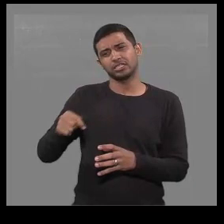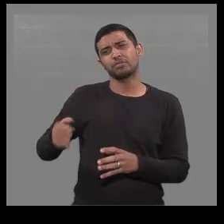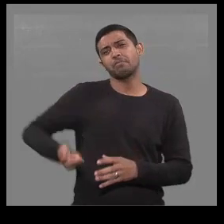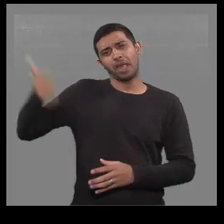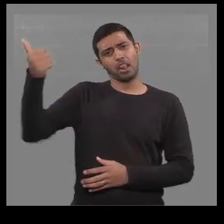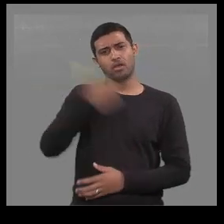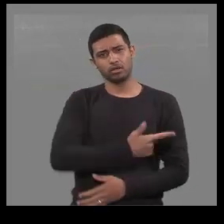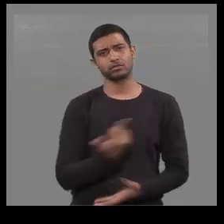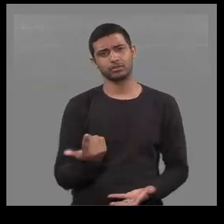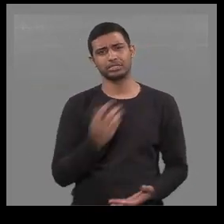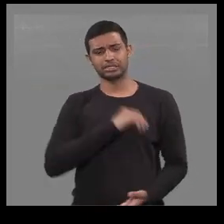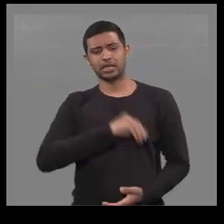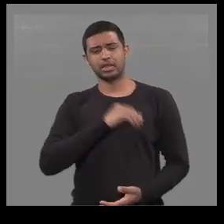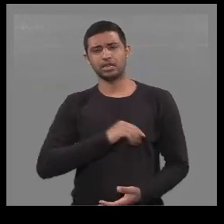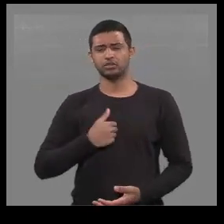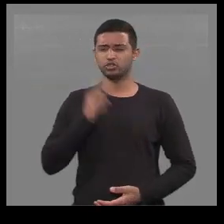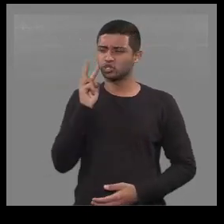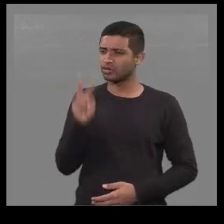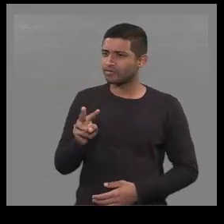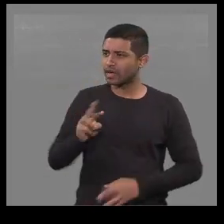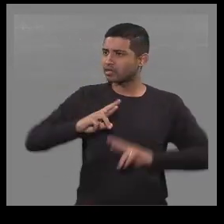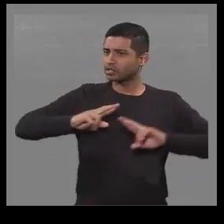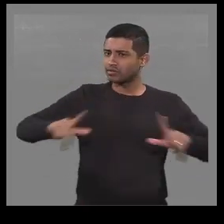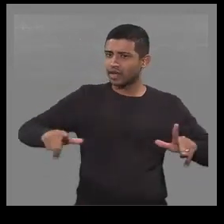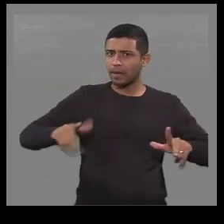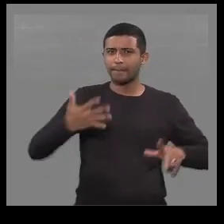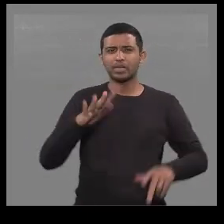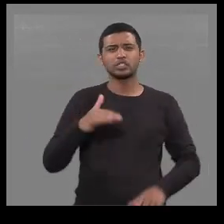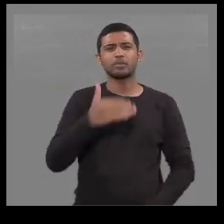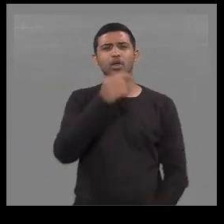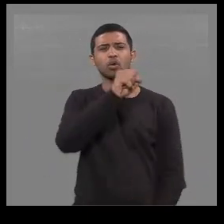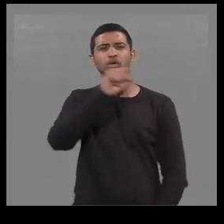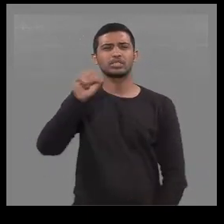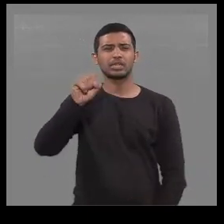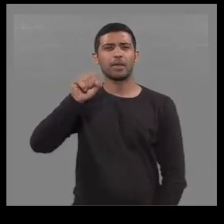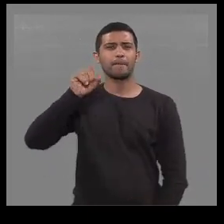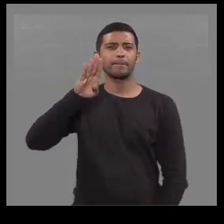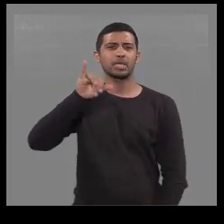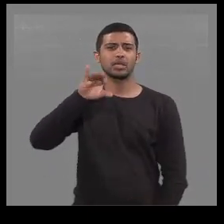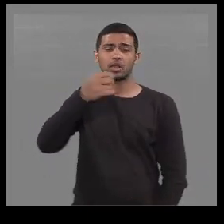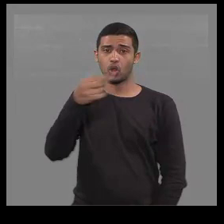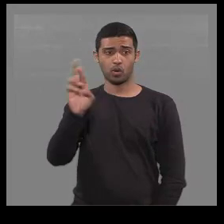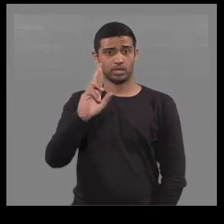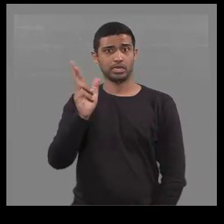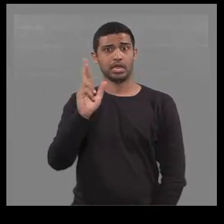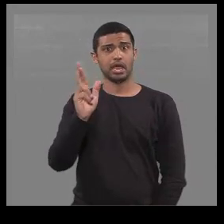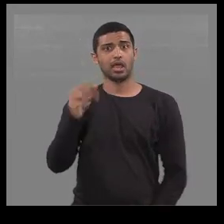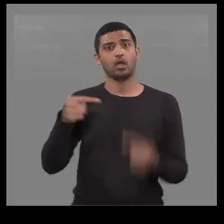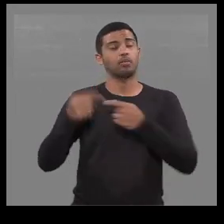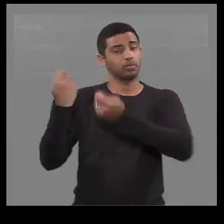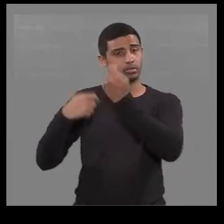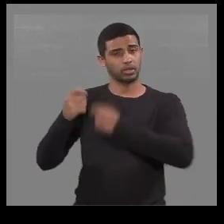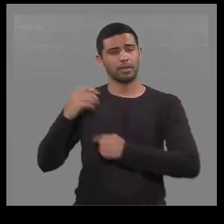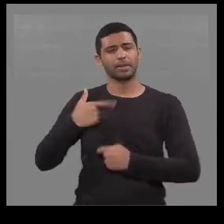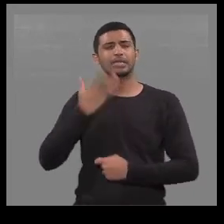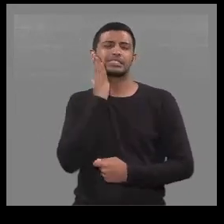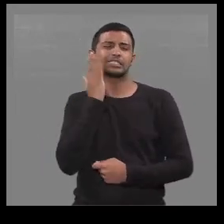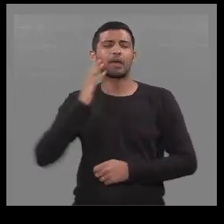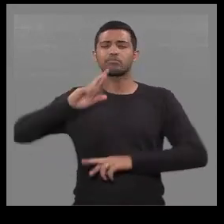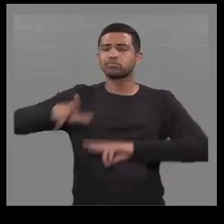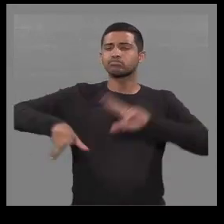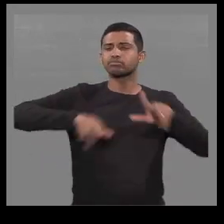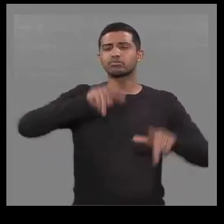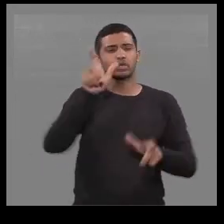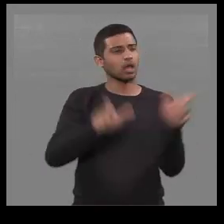que pessoas negras. E aí, quando a gente vai ver essa diferença, a gente está perdendo 800 bilhões de reais na economia. Já na diferença